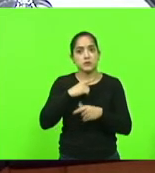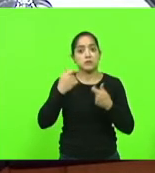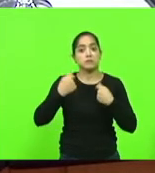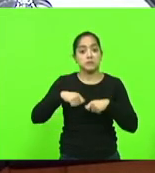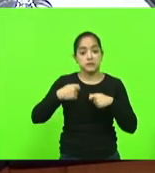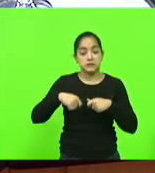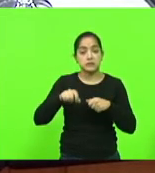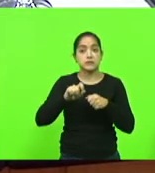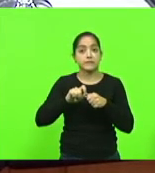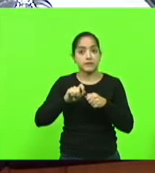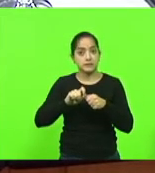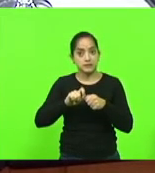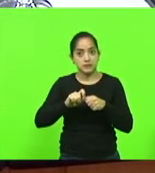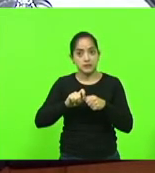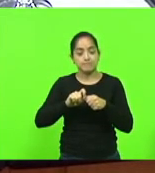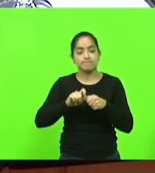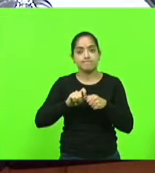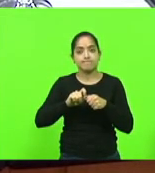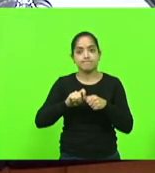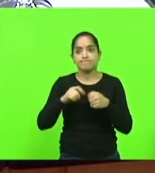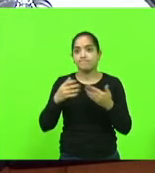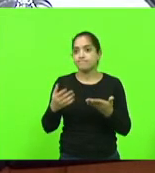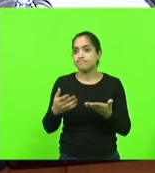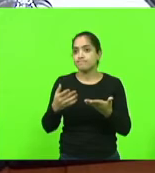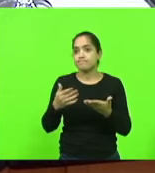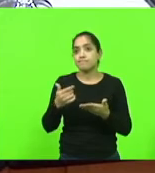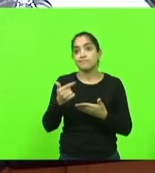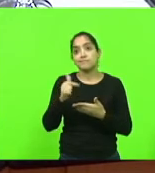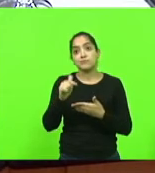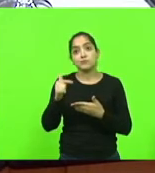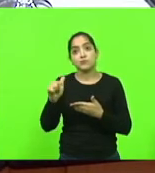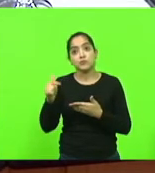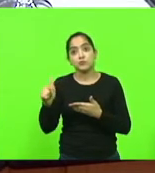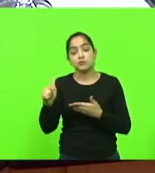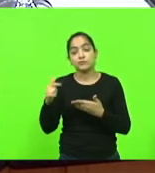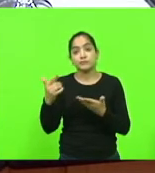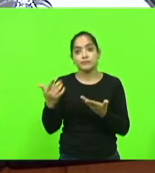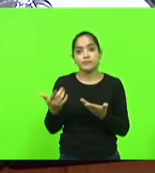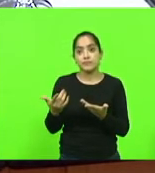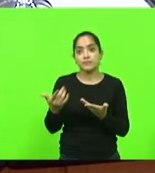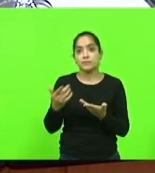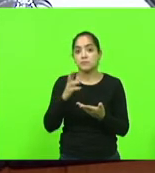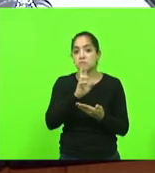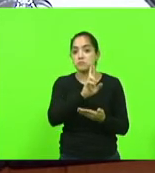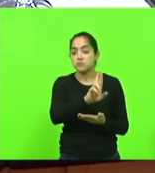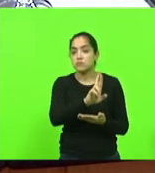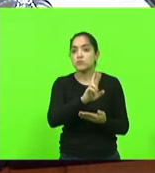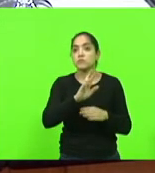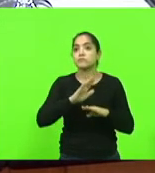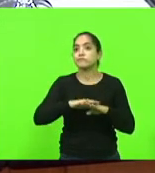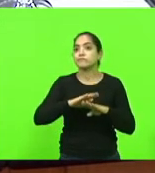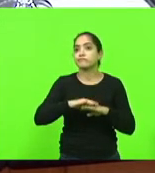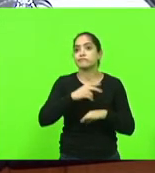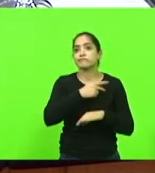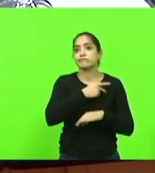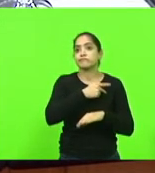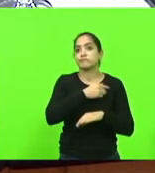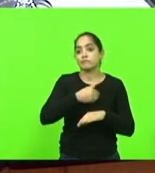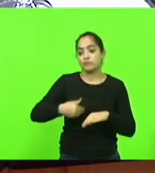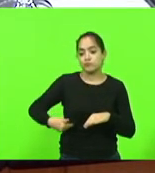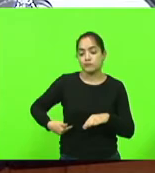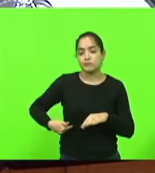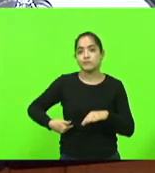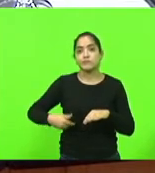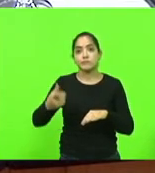feitas, e nós não temos o respaldo do governo federal de fazer os investimentos nas